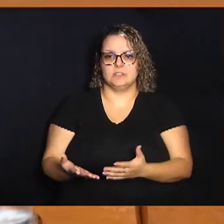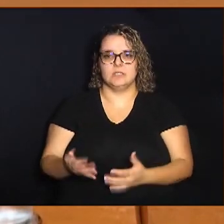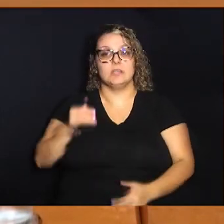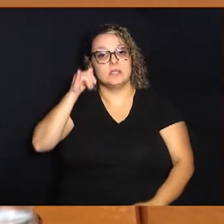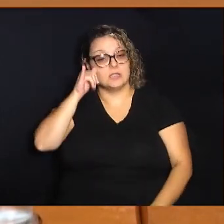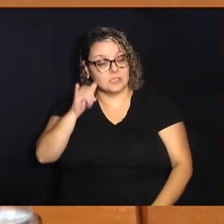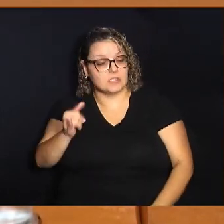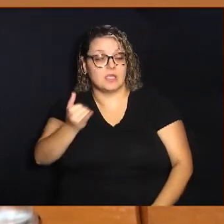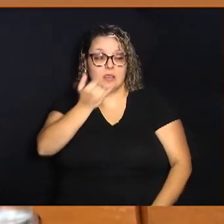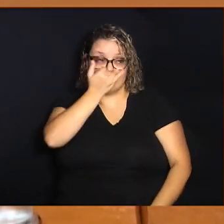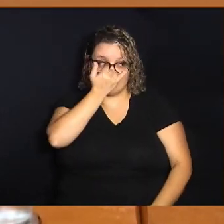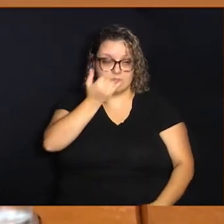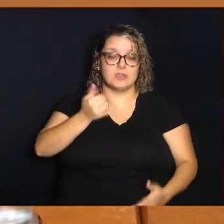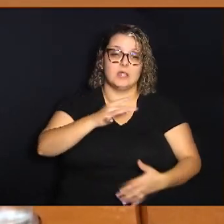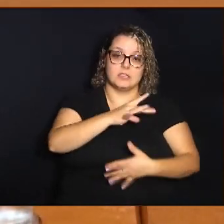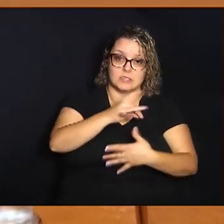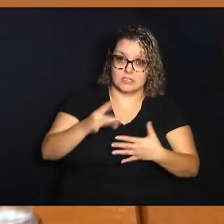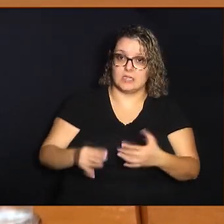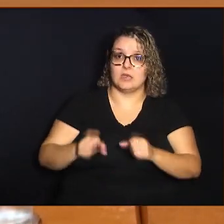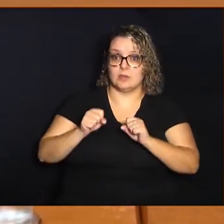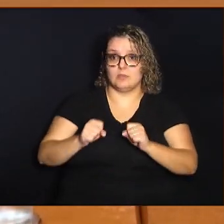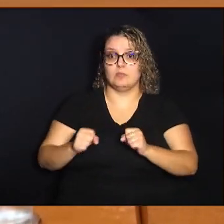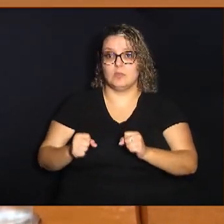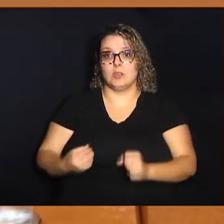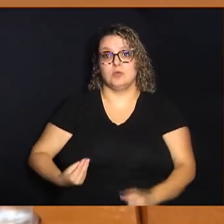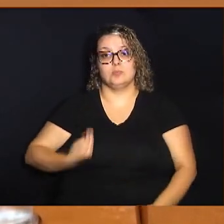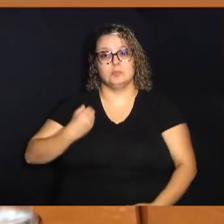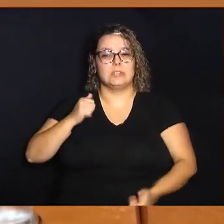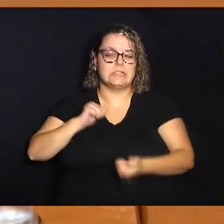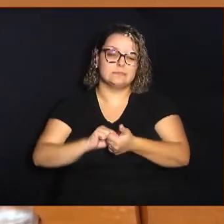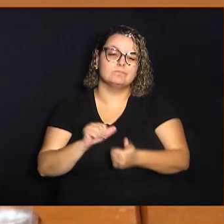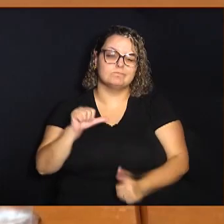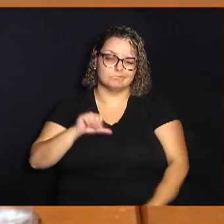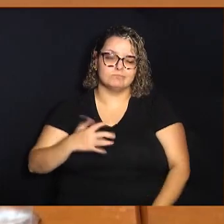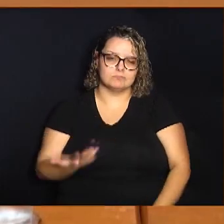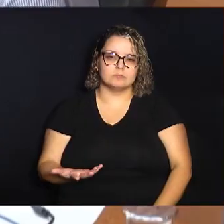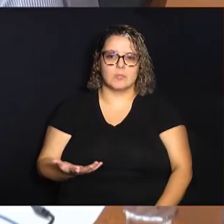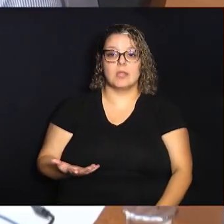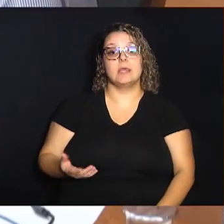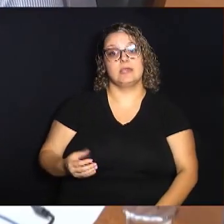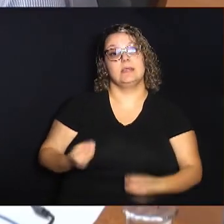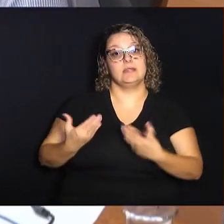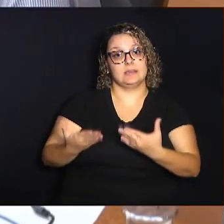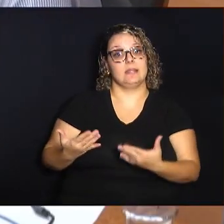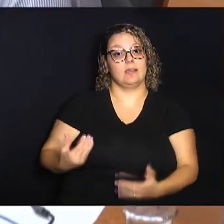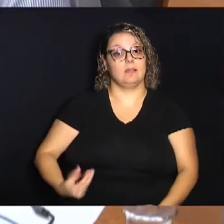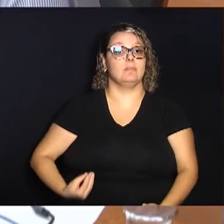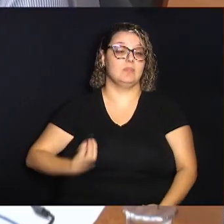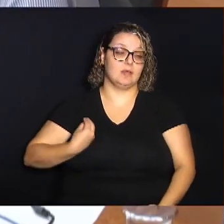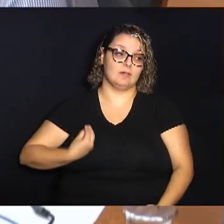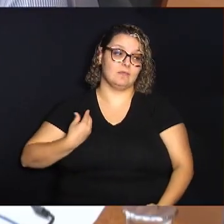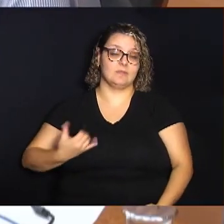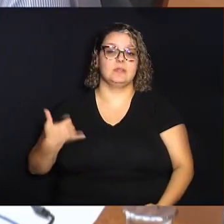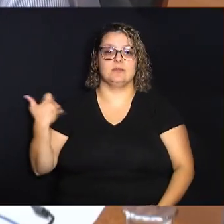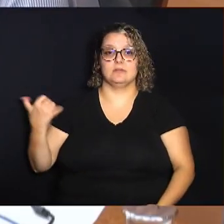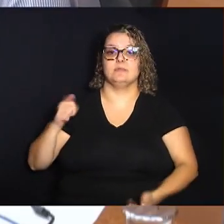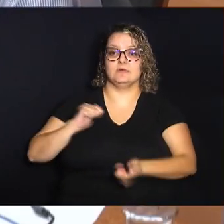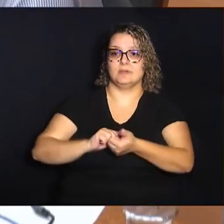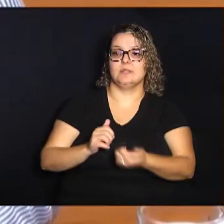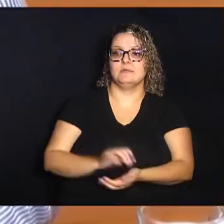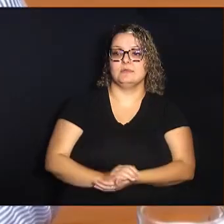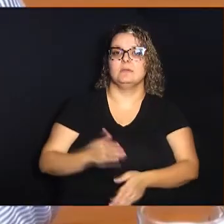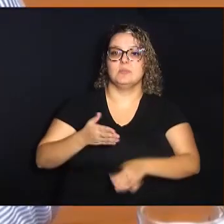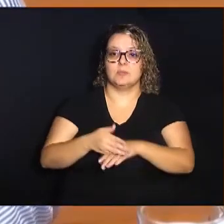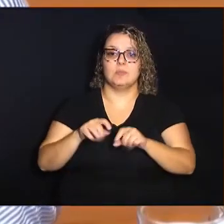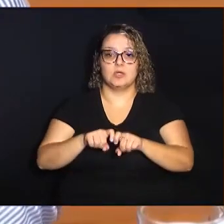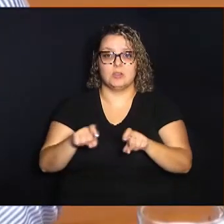prevenir elementos que podem conduzir ela a uma velhice com qualidade. Quem também participou da palestra foi o ginecologista